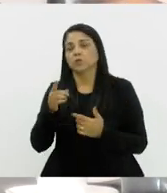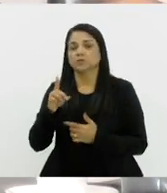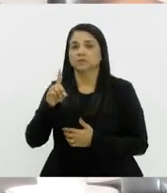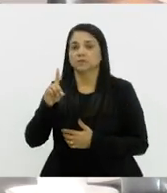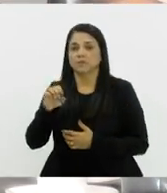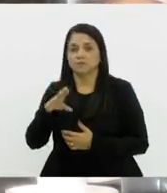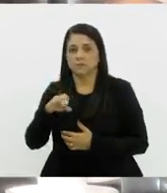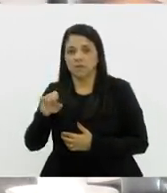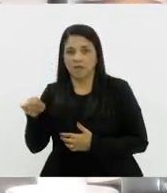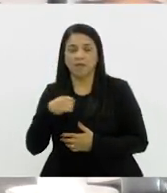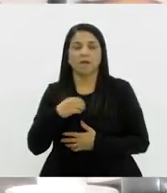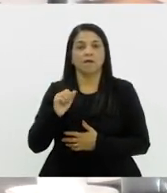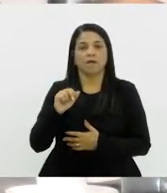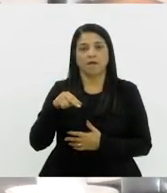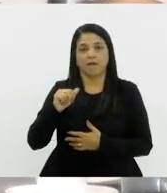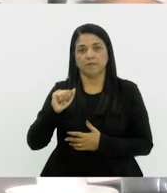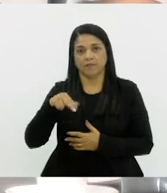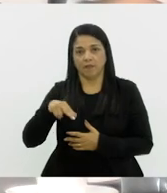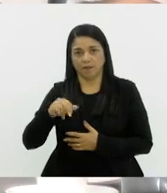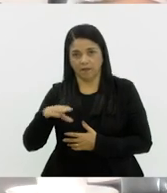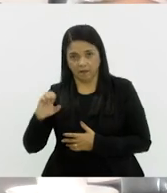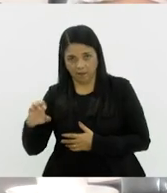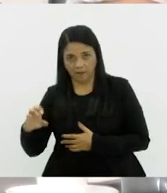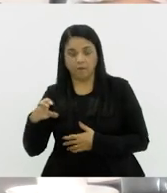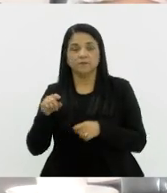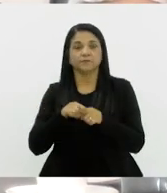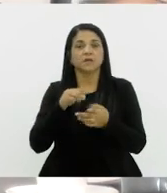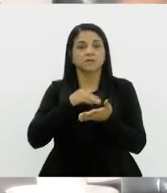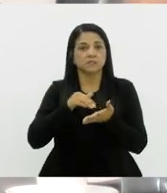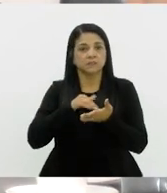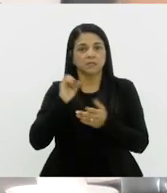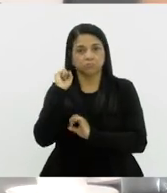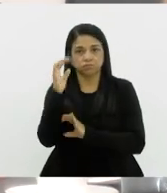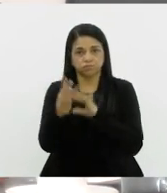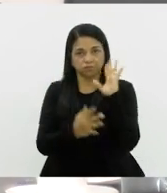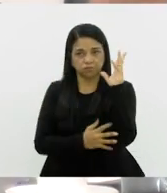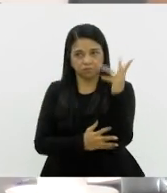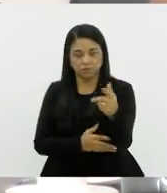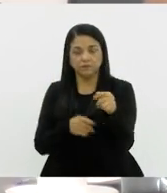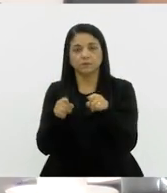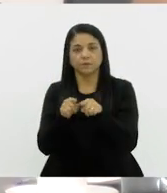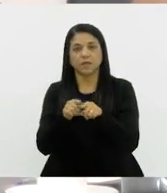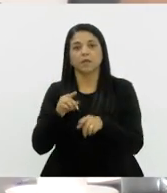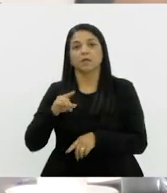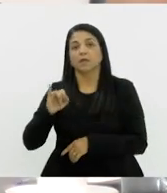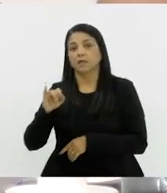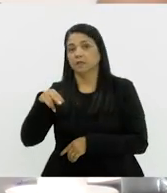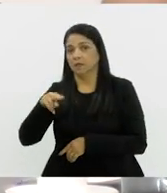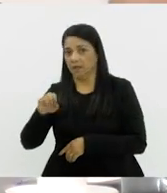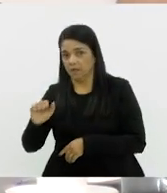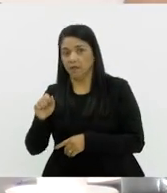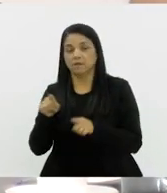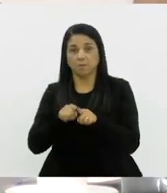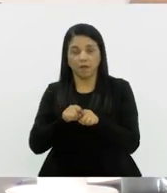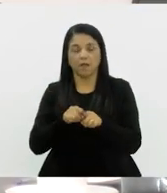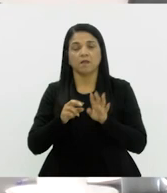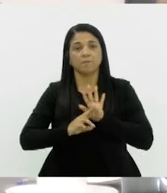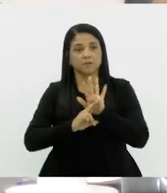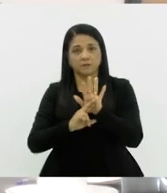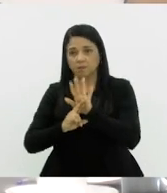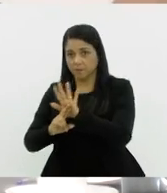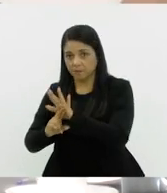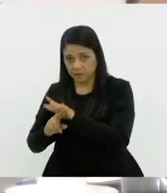está aqui presente também, virtualmente, a Secretaria do Meio Ambiente também foi, e o INEA também foram chamados, né? E